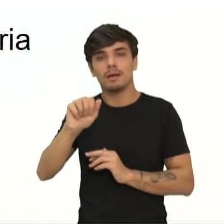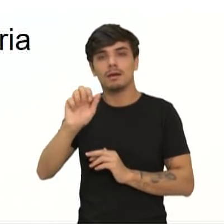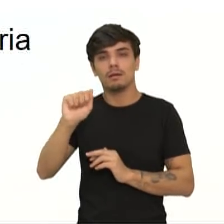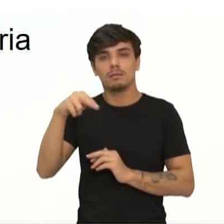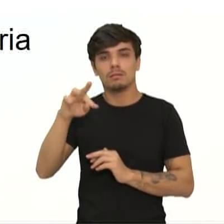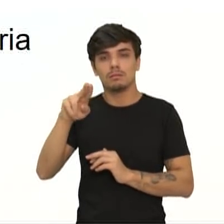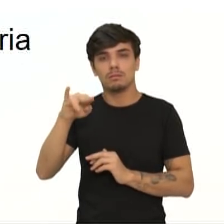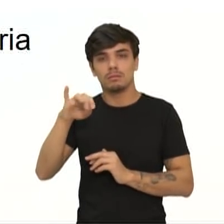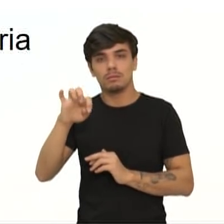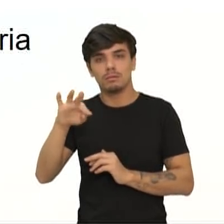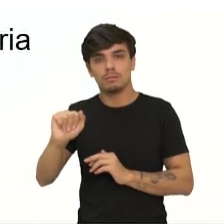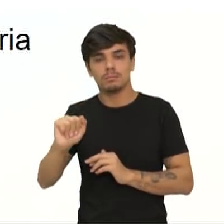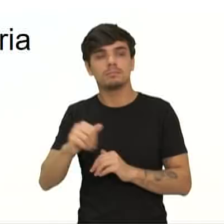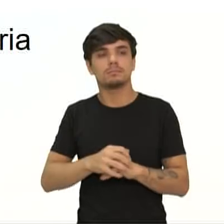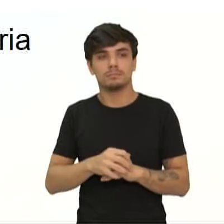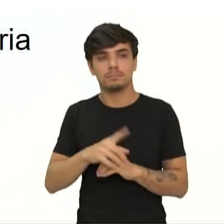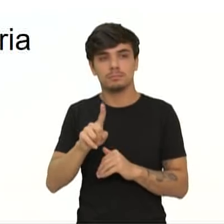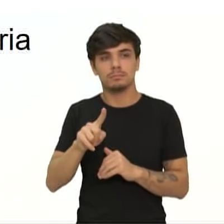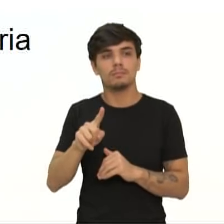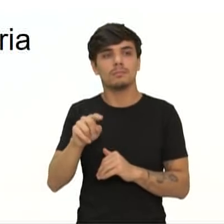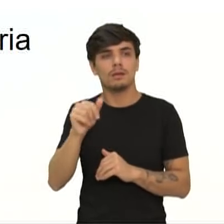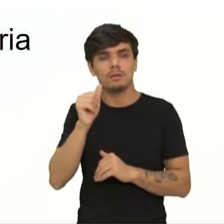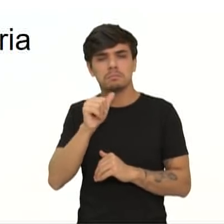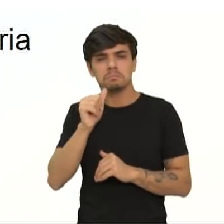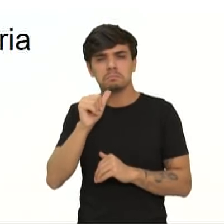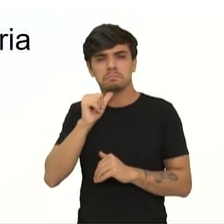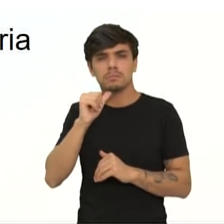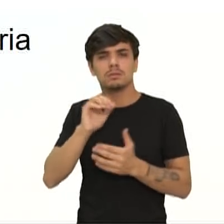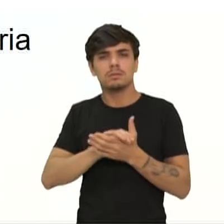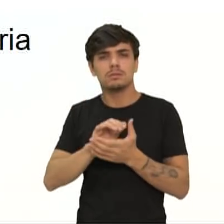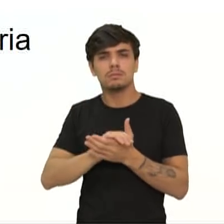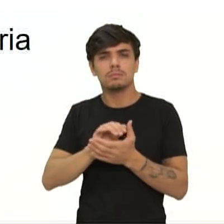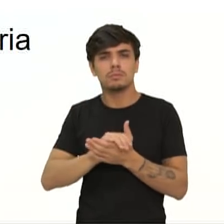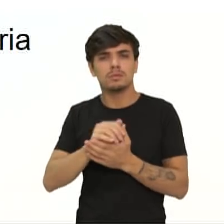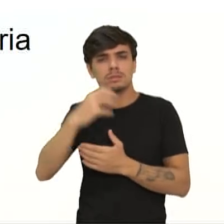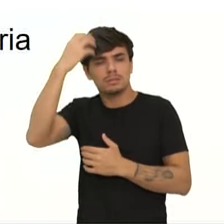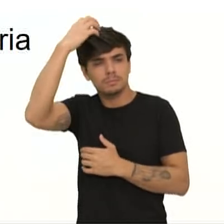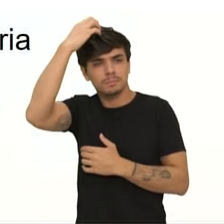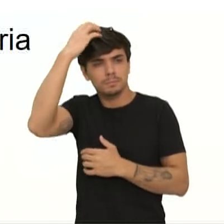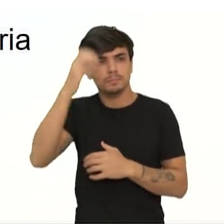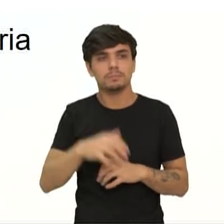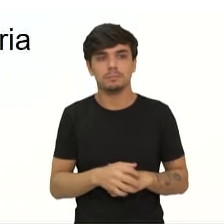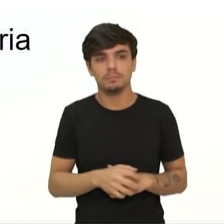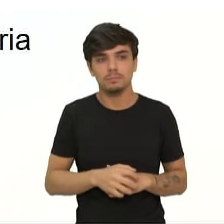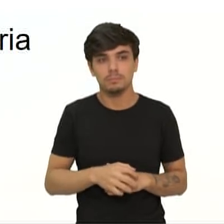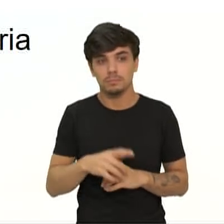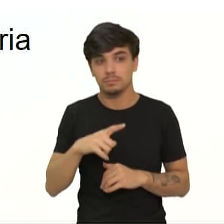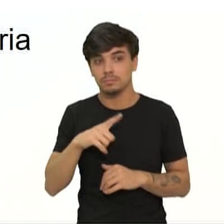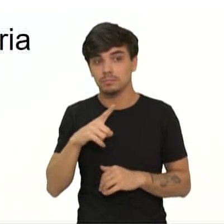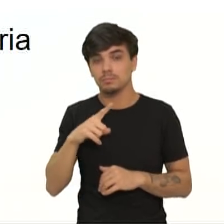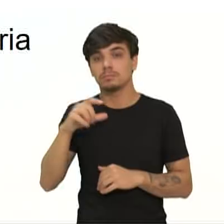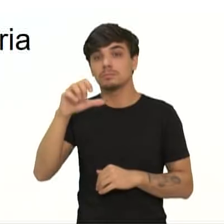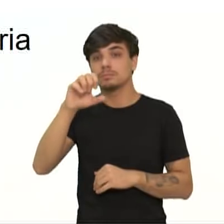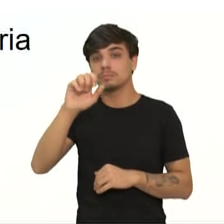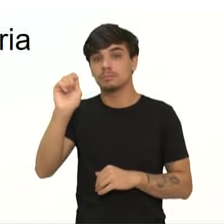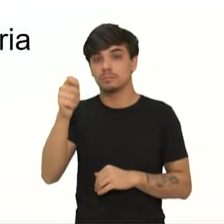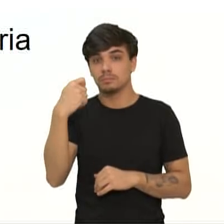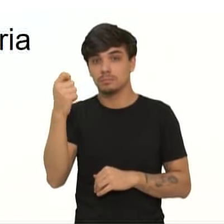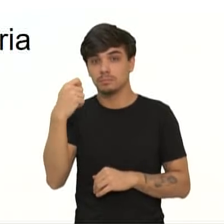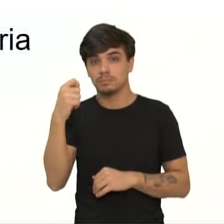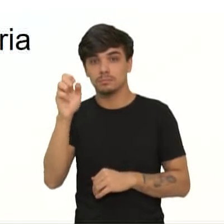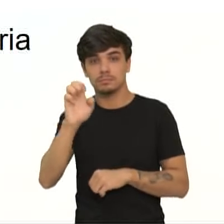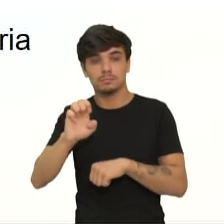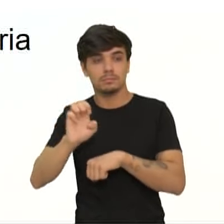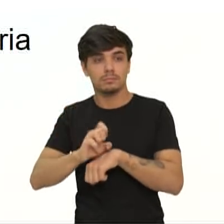XVI. Olha, que está lá no Museu de Moda, na cidade de Canela, no Rio Grande do Sul. Galerinha, dá